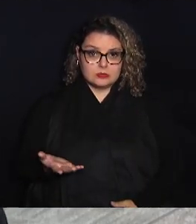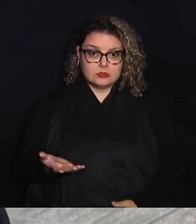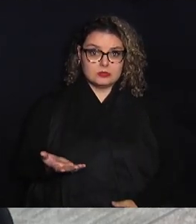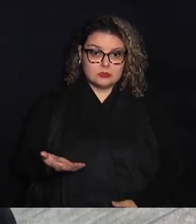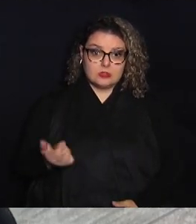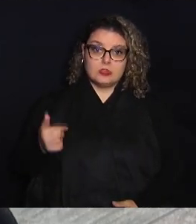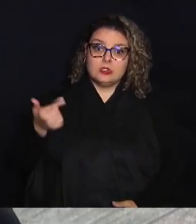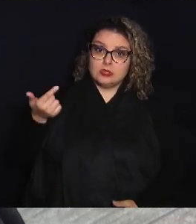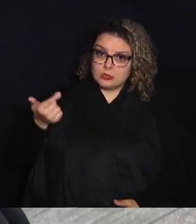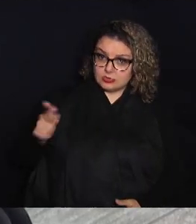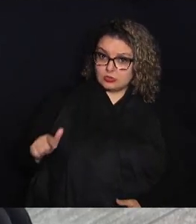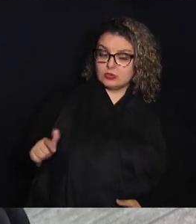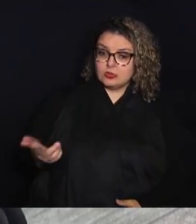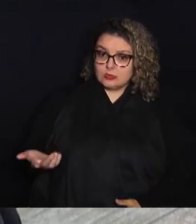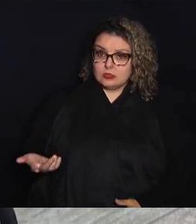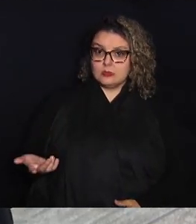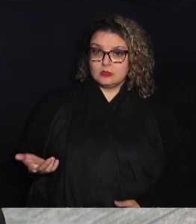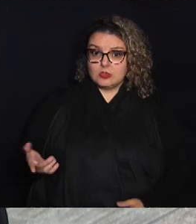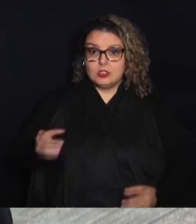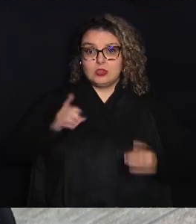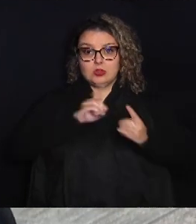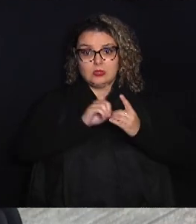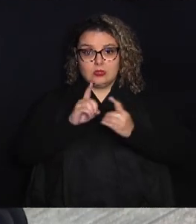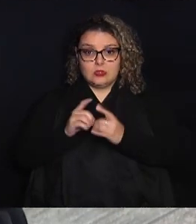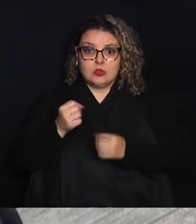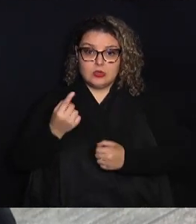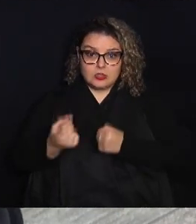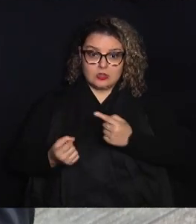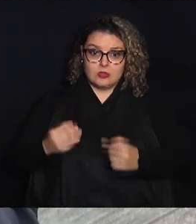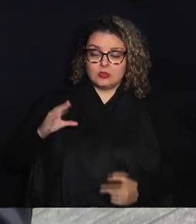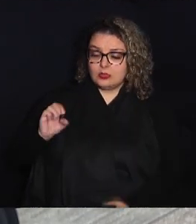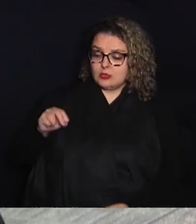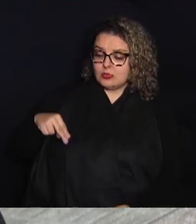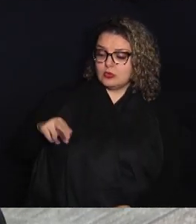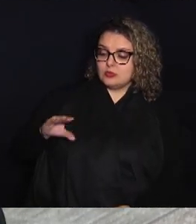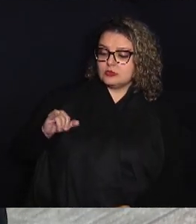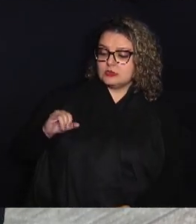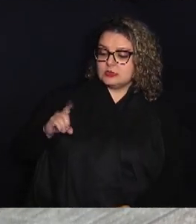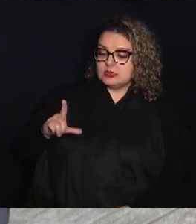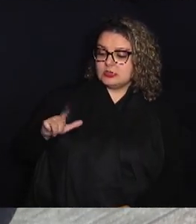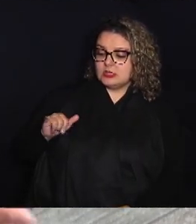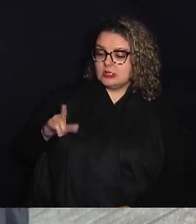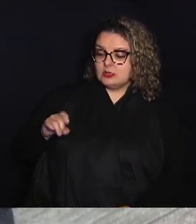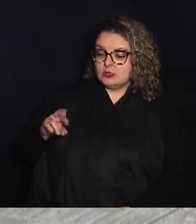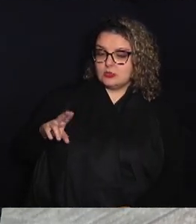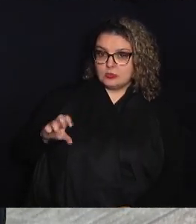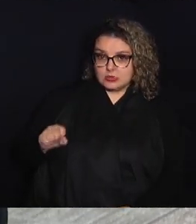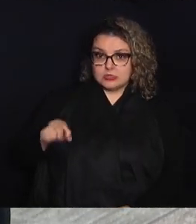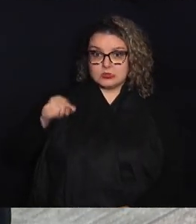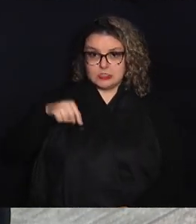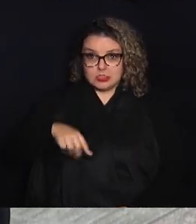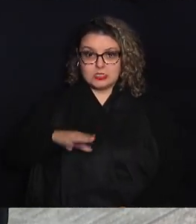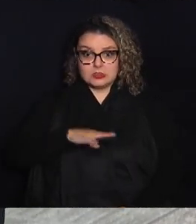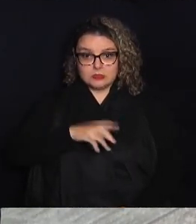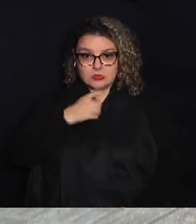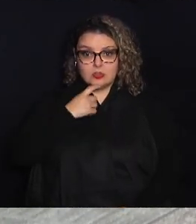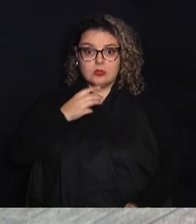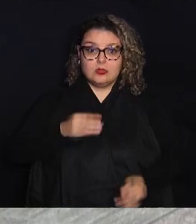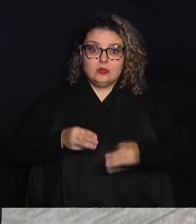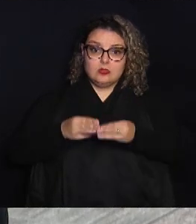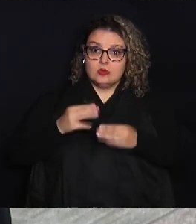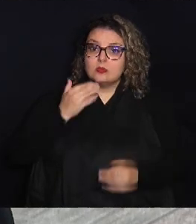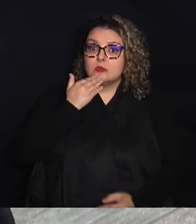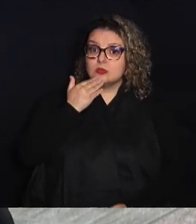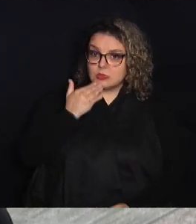remuneração então mais uma vez atendendo alguns conciliadores e negadores aqui da cidade de Campinas nós